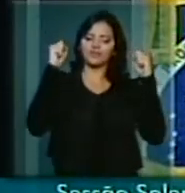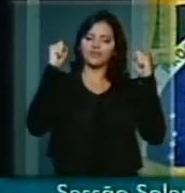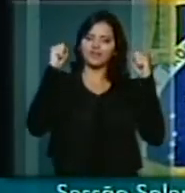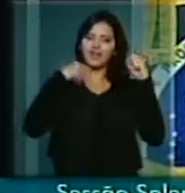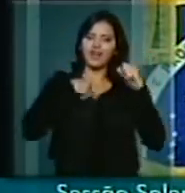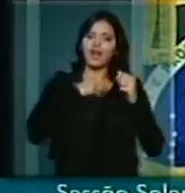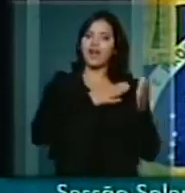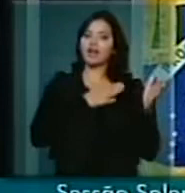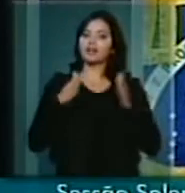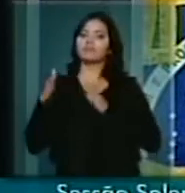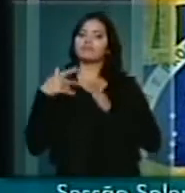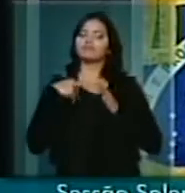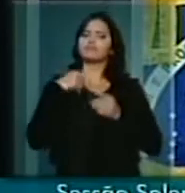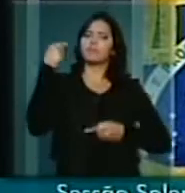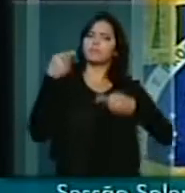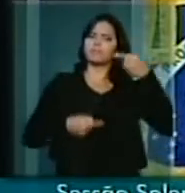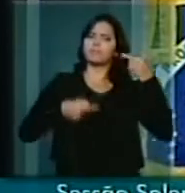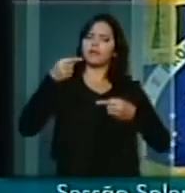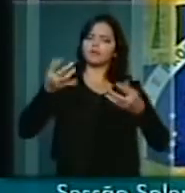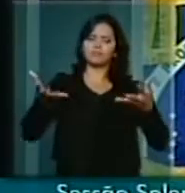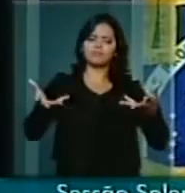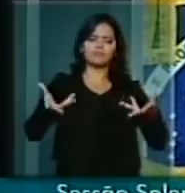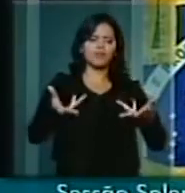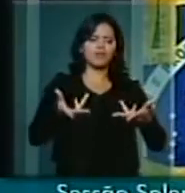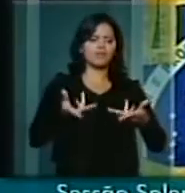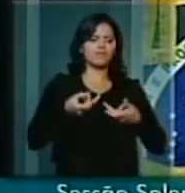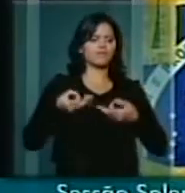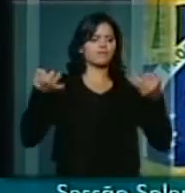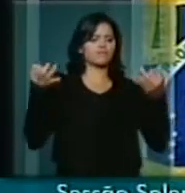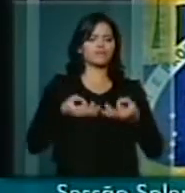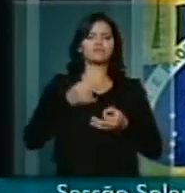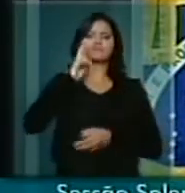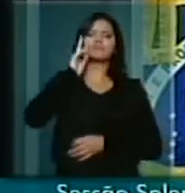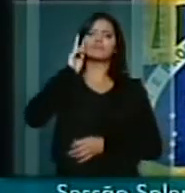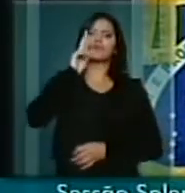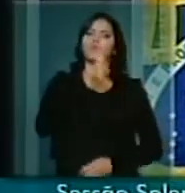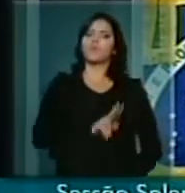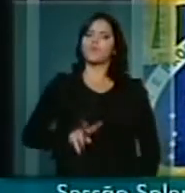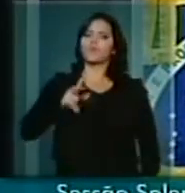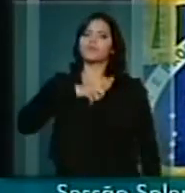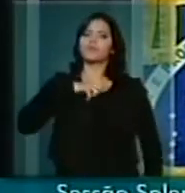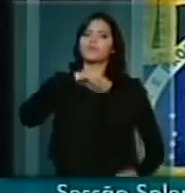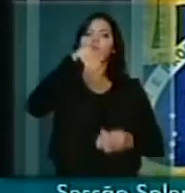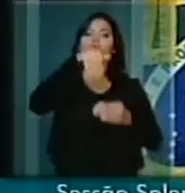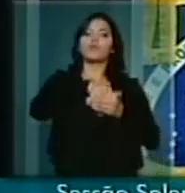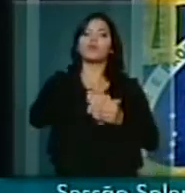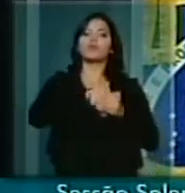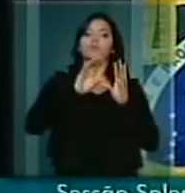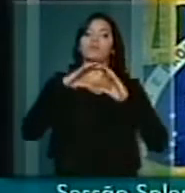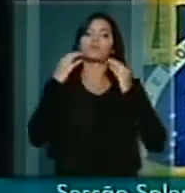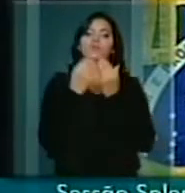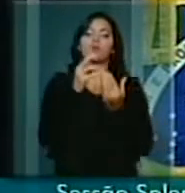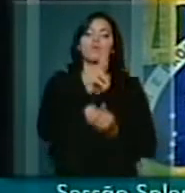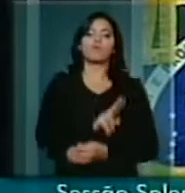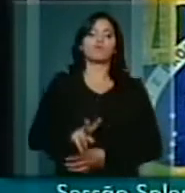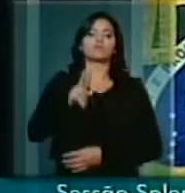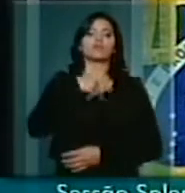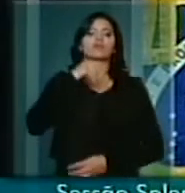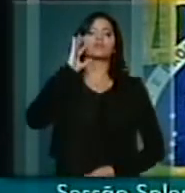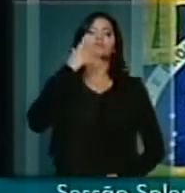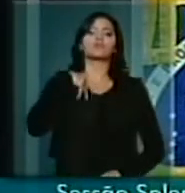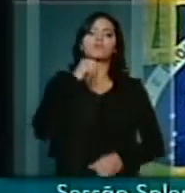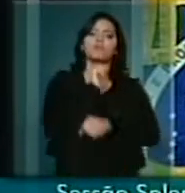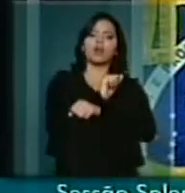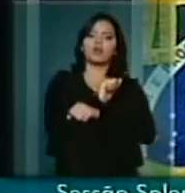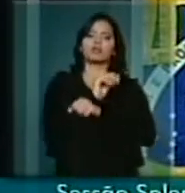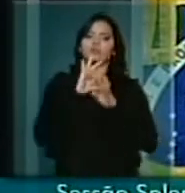E após um debate memorável da história da universidade, através do voto, a comunidade universitária decidiu uma